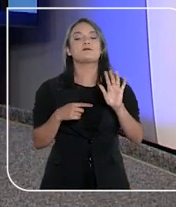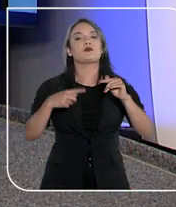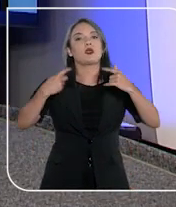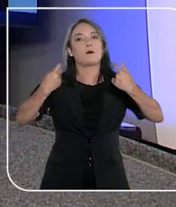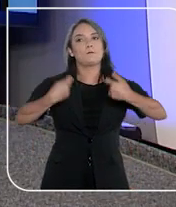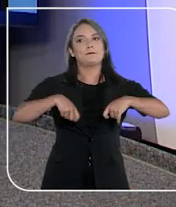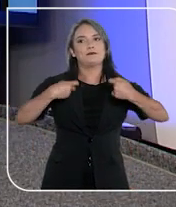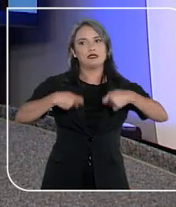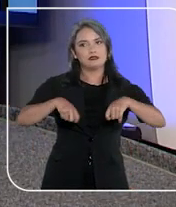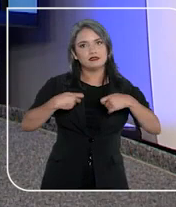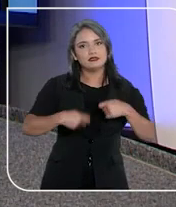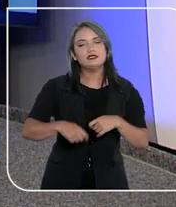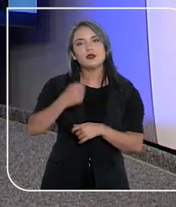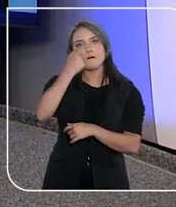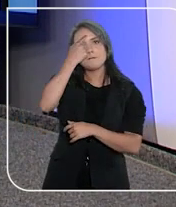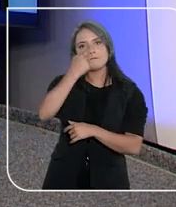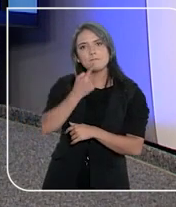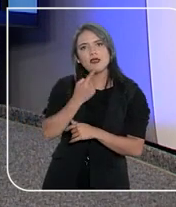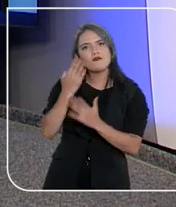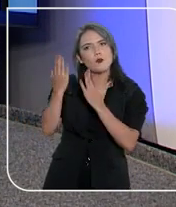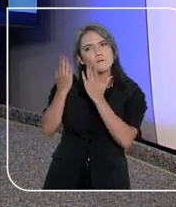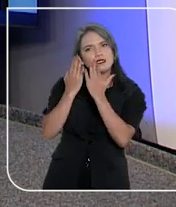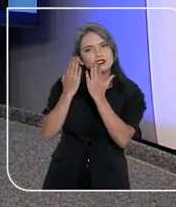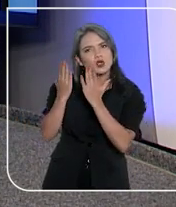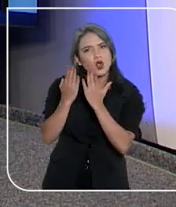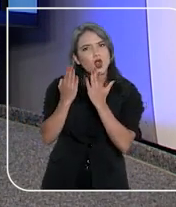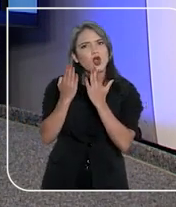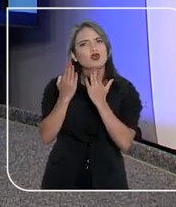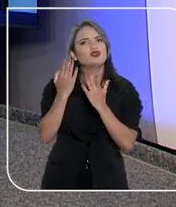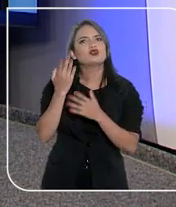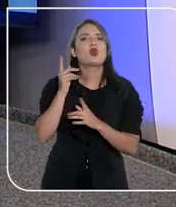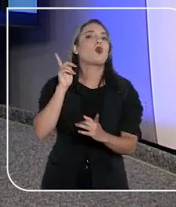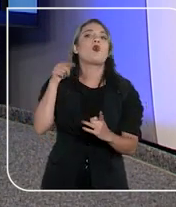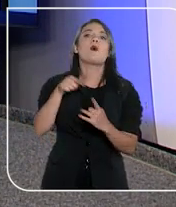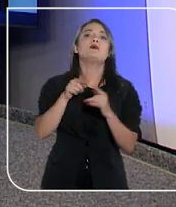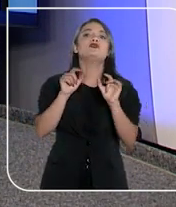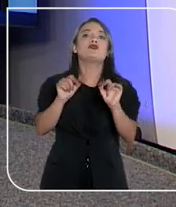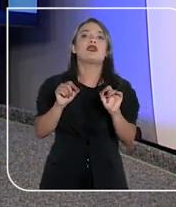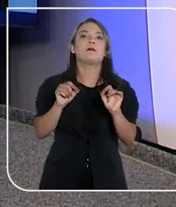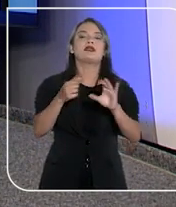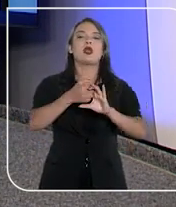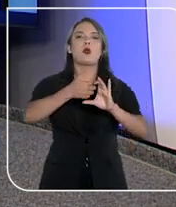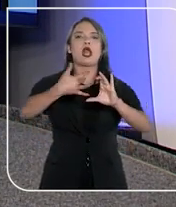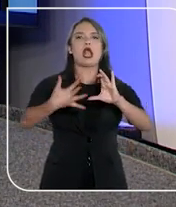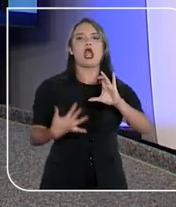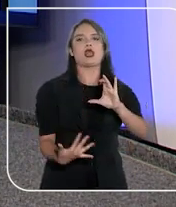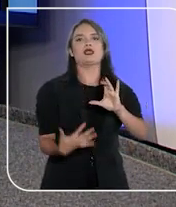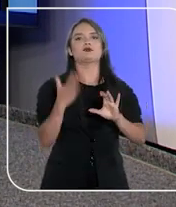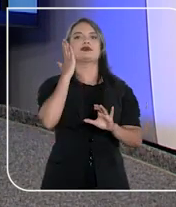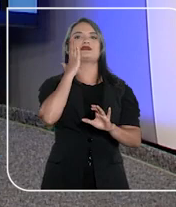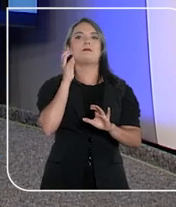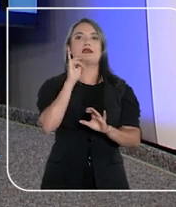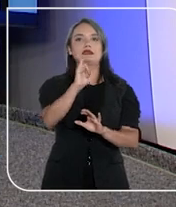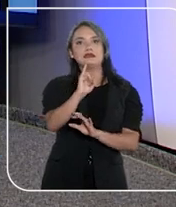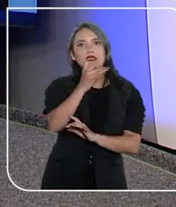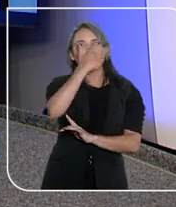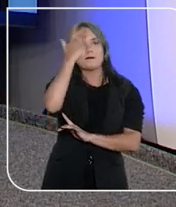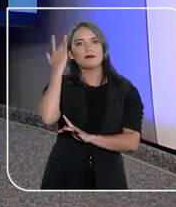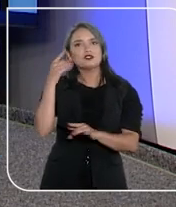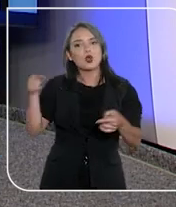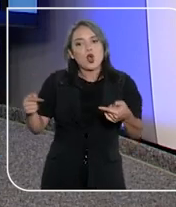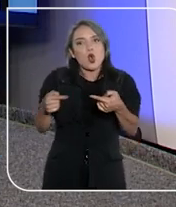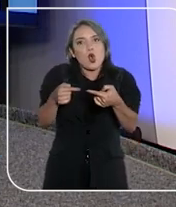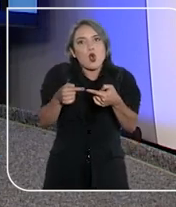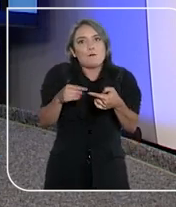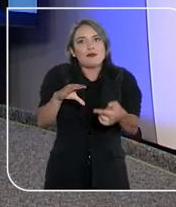fazer um perfil profissiográfico para apontar características restritivas ou impeditivas de acesso ao cargo. O que seria